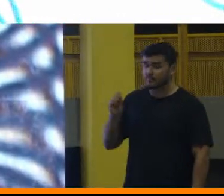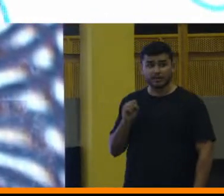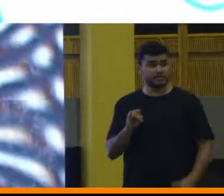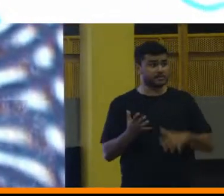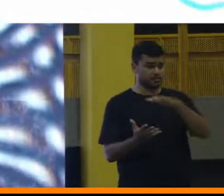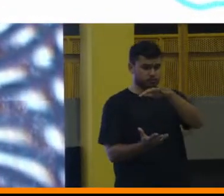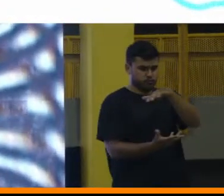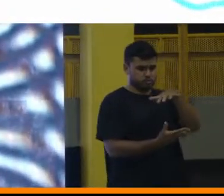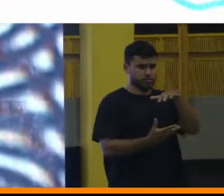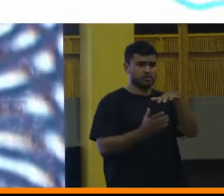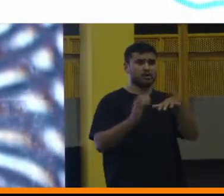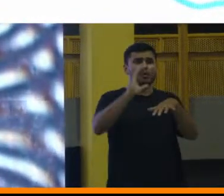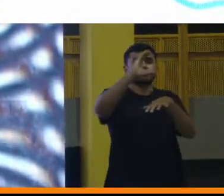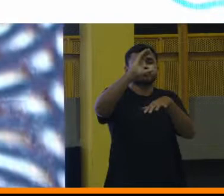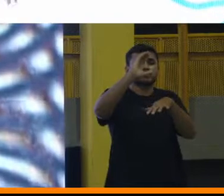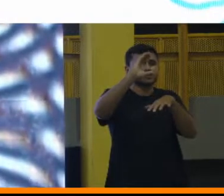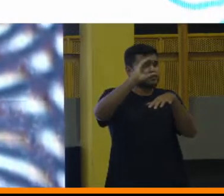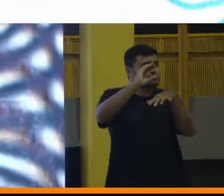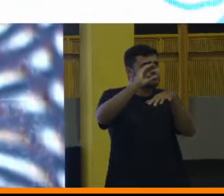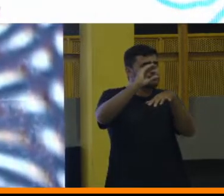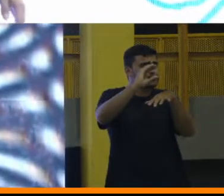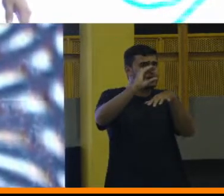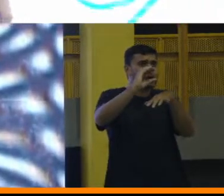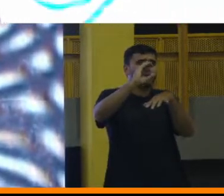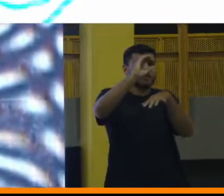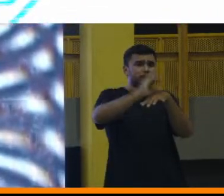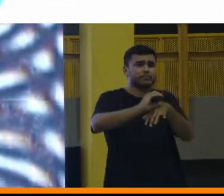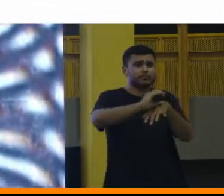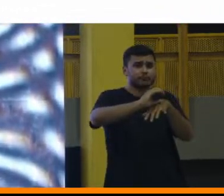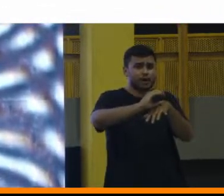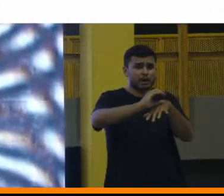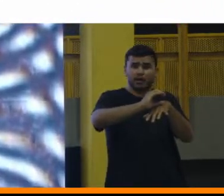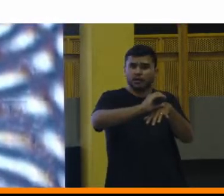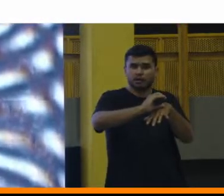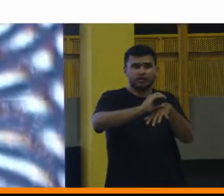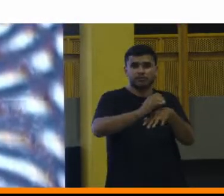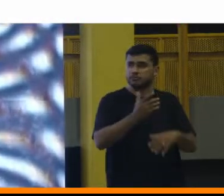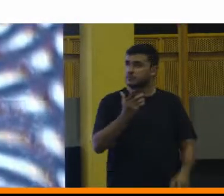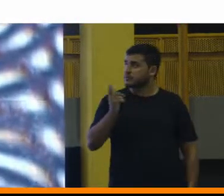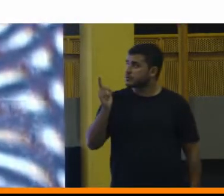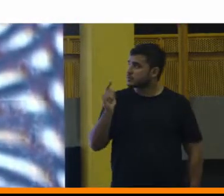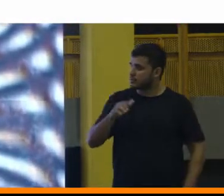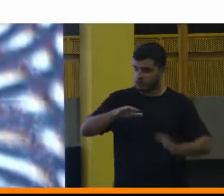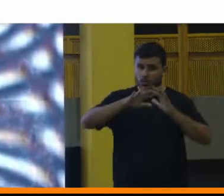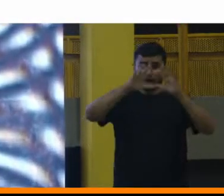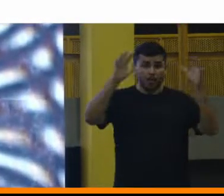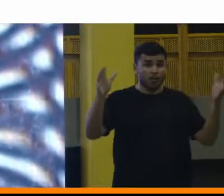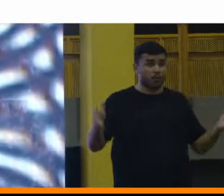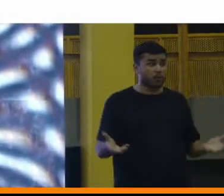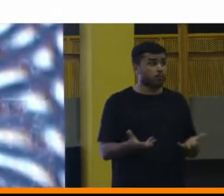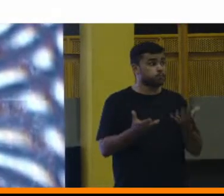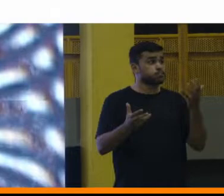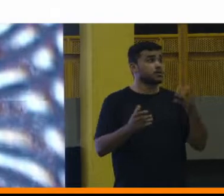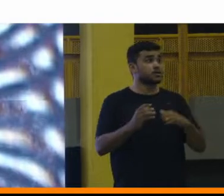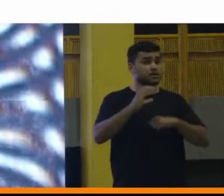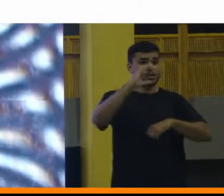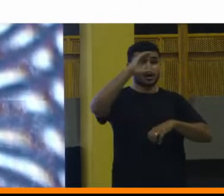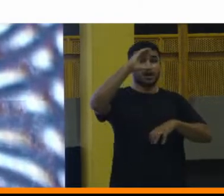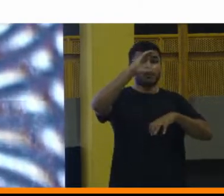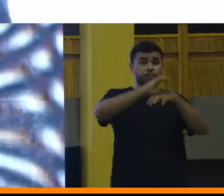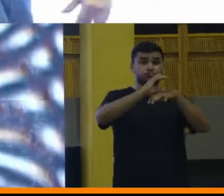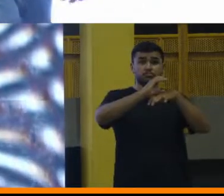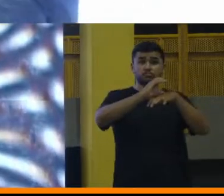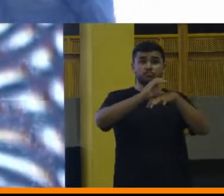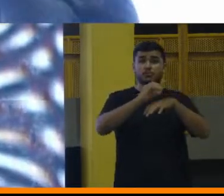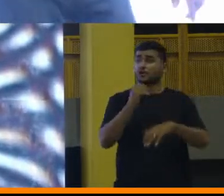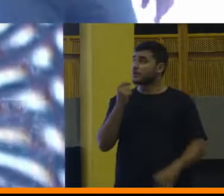força, não acelera muito. É por isso, como a terra é muito maçuda,